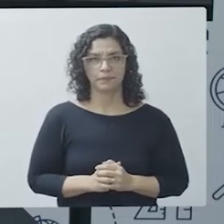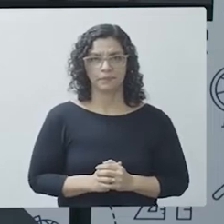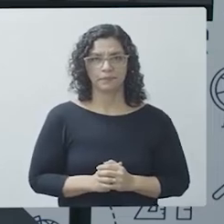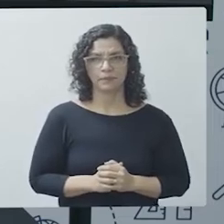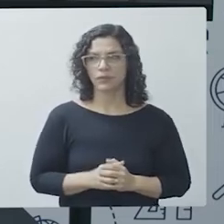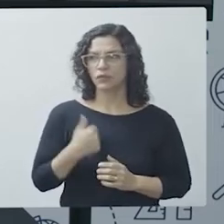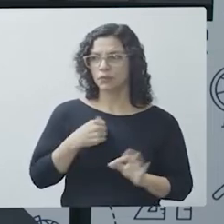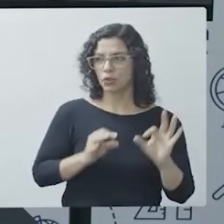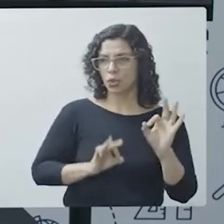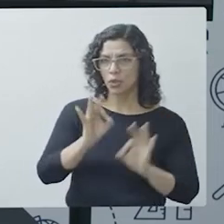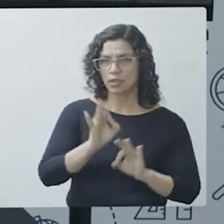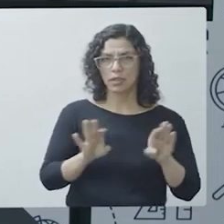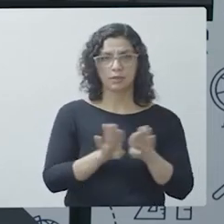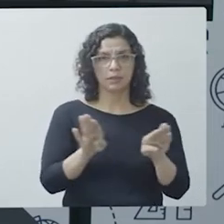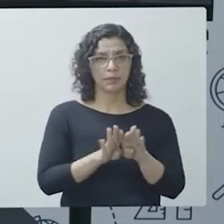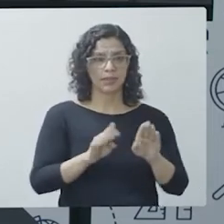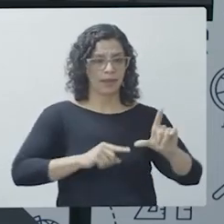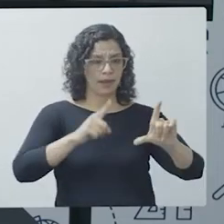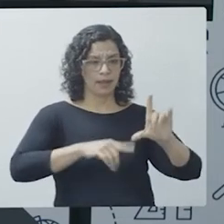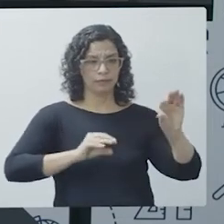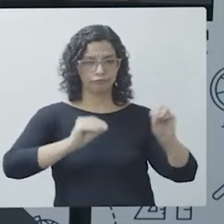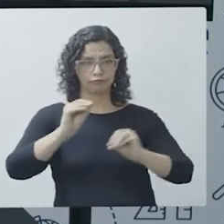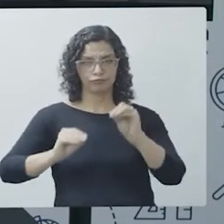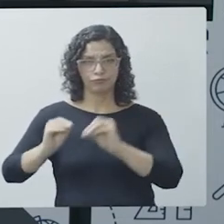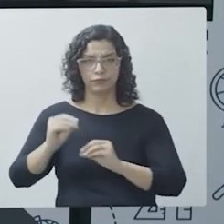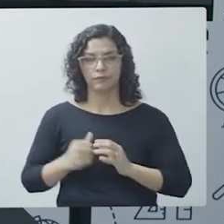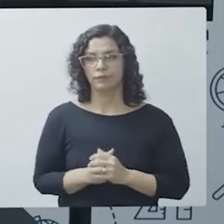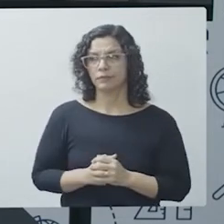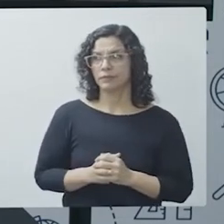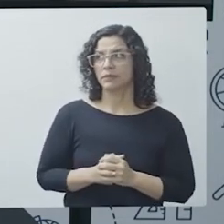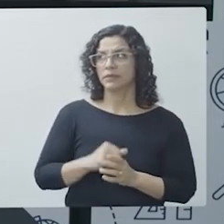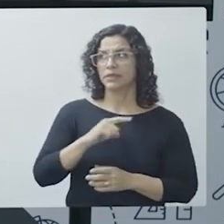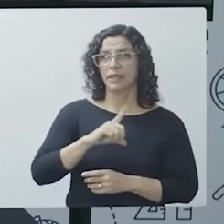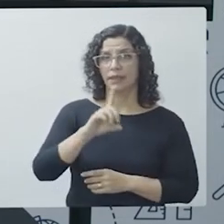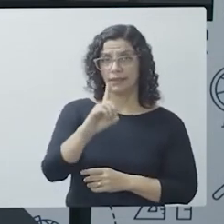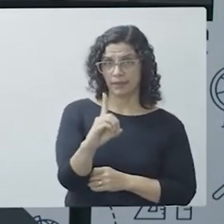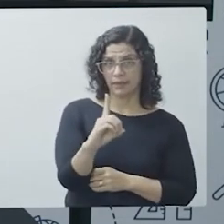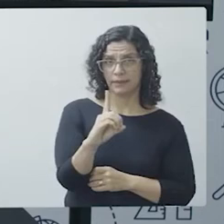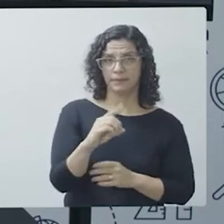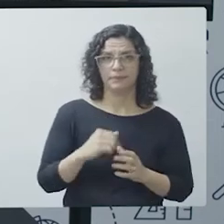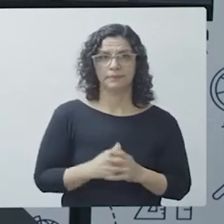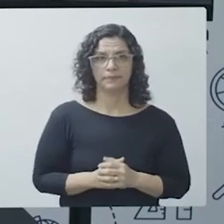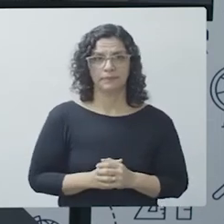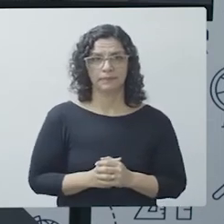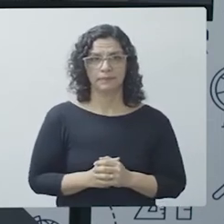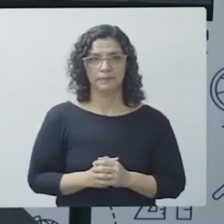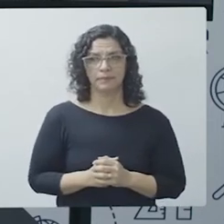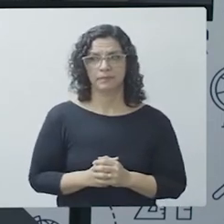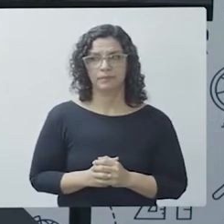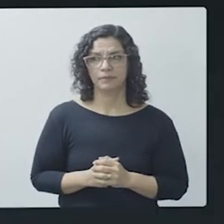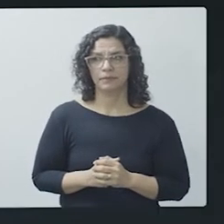Vão separando no alfabeto móvel de vocês. Letra D.